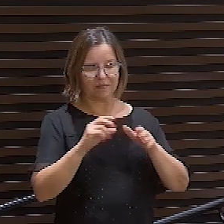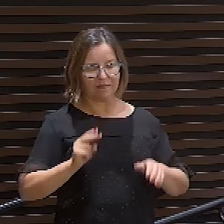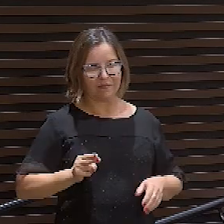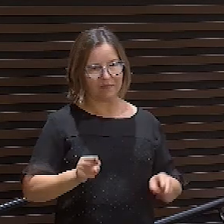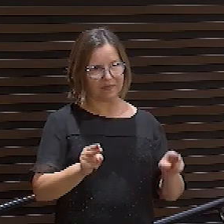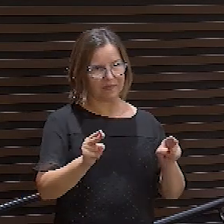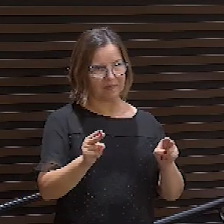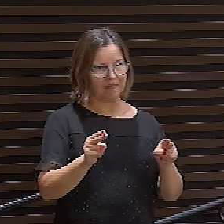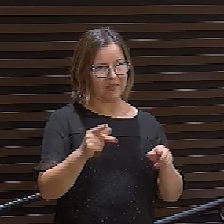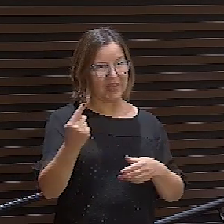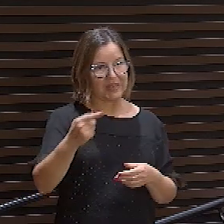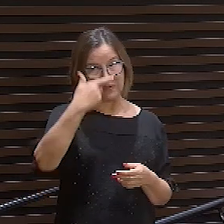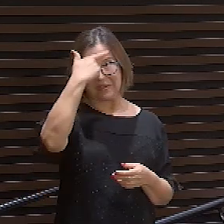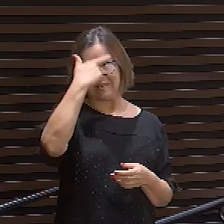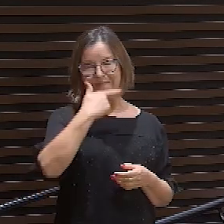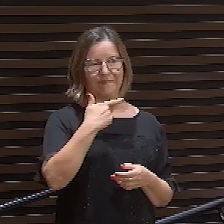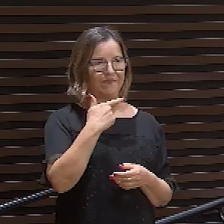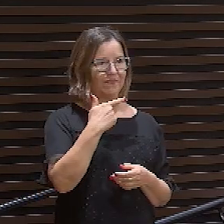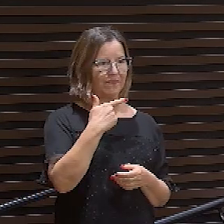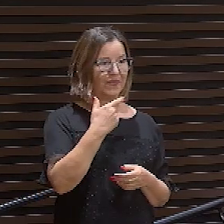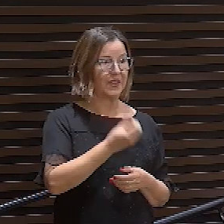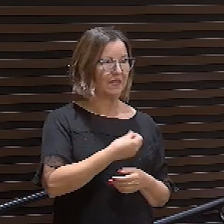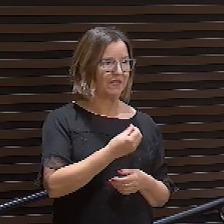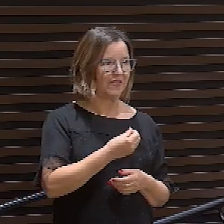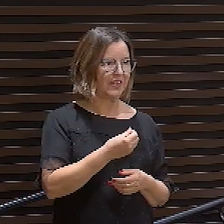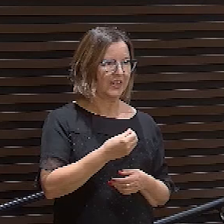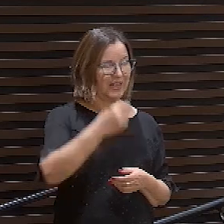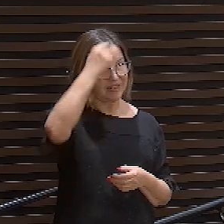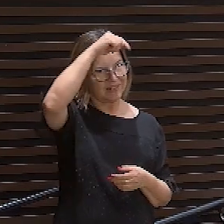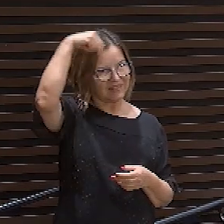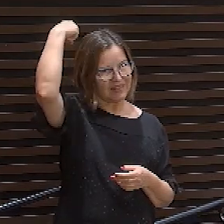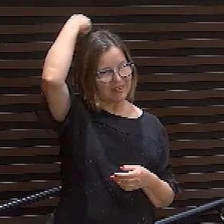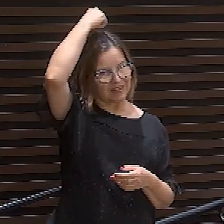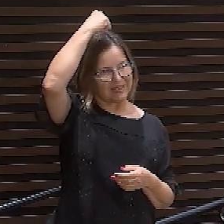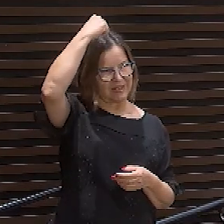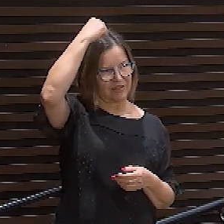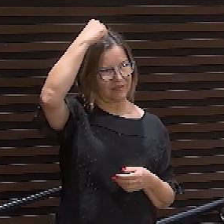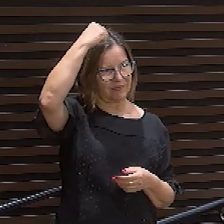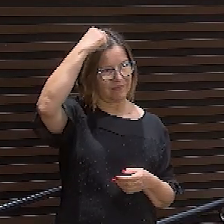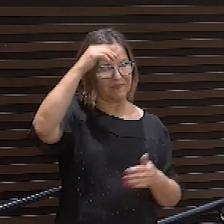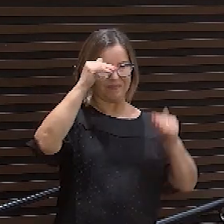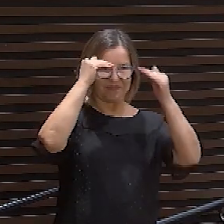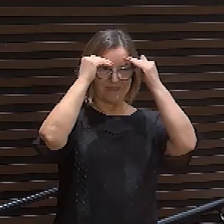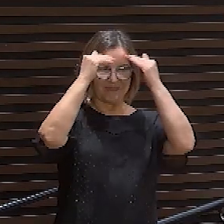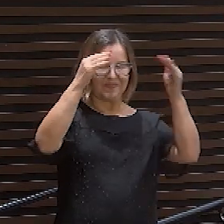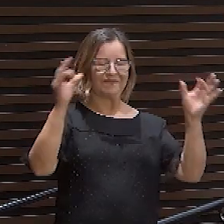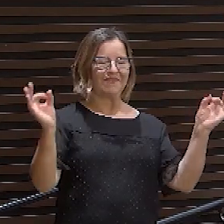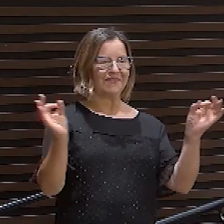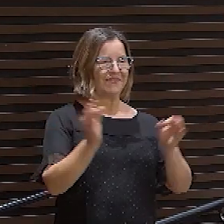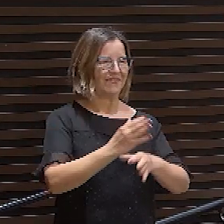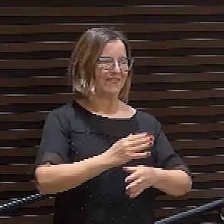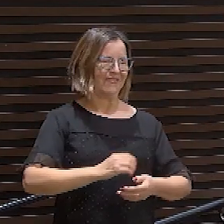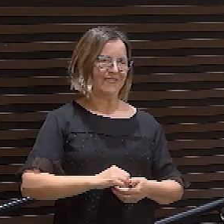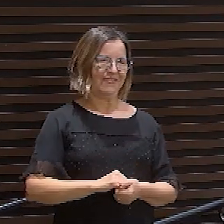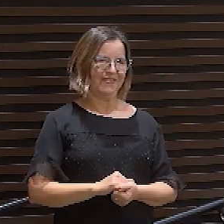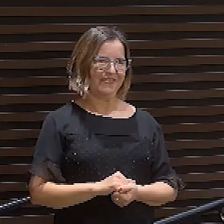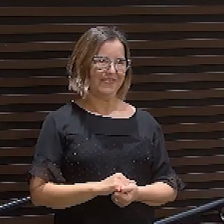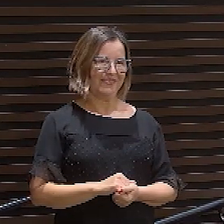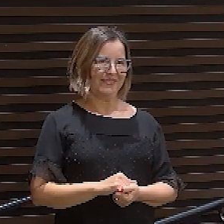seu caráter, vida de santidade e obediência total.